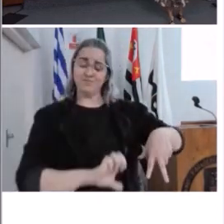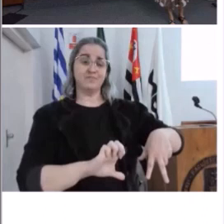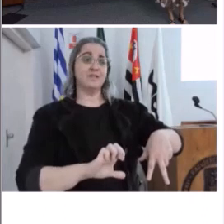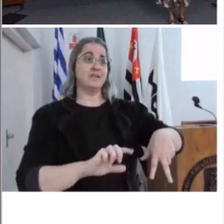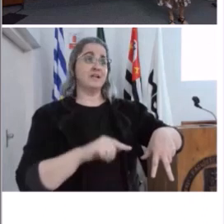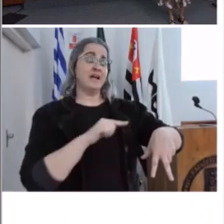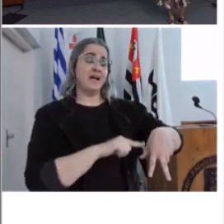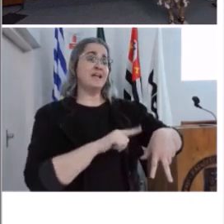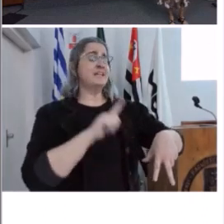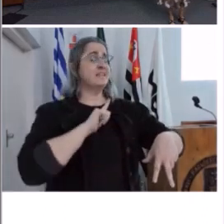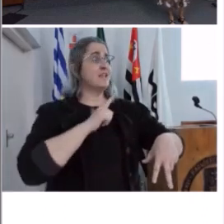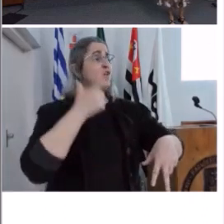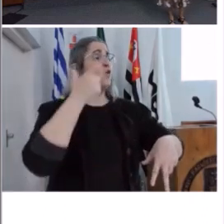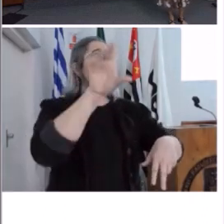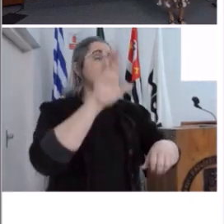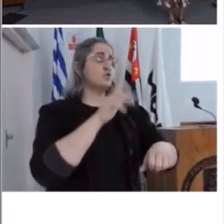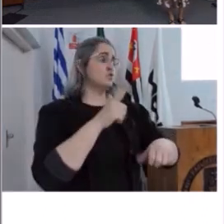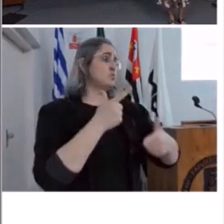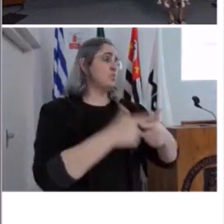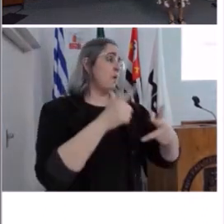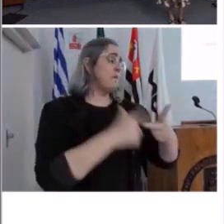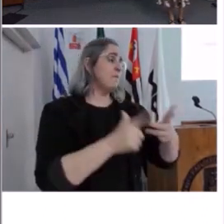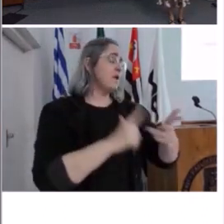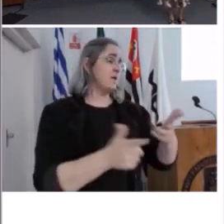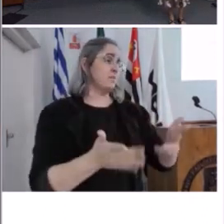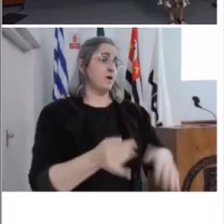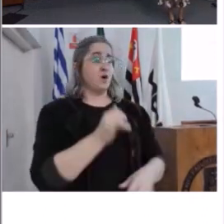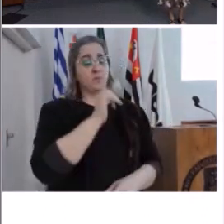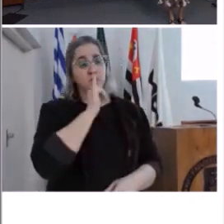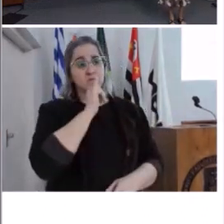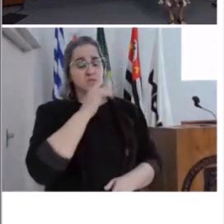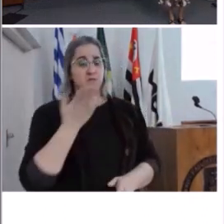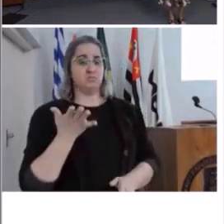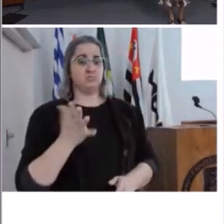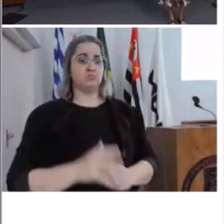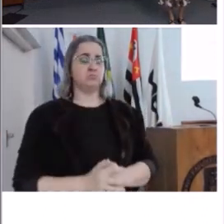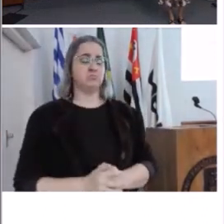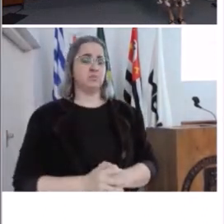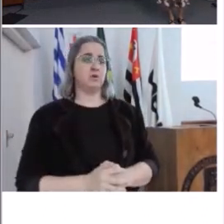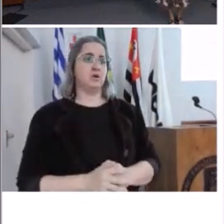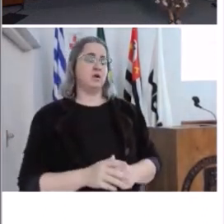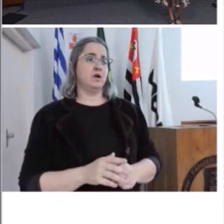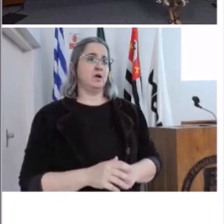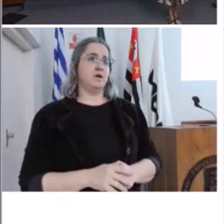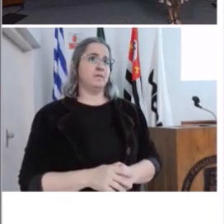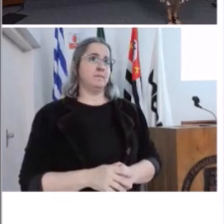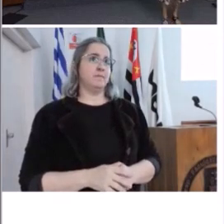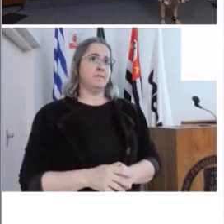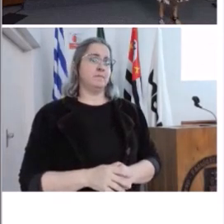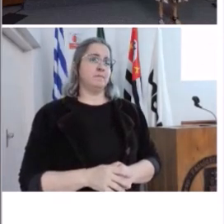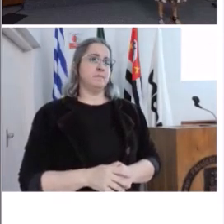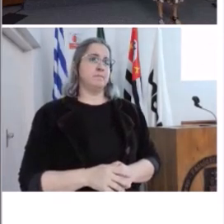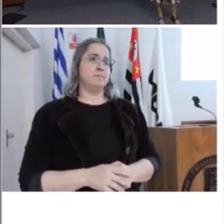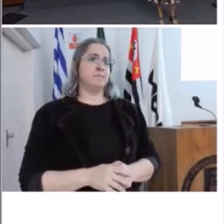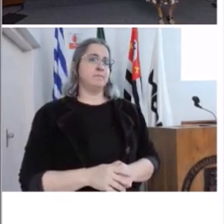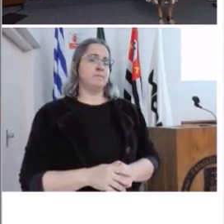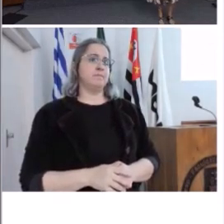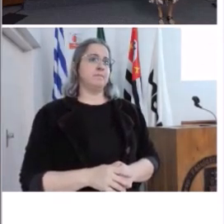criando novas comorbidades. O paciente, por exemplo, que sofre, né, ou seja, ele entra num protocolo de